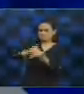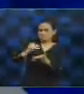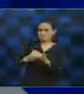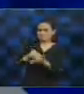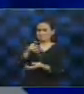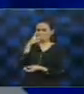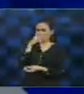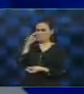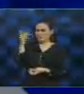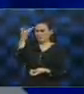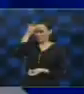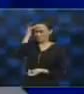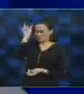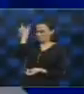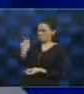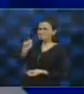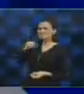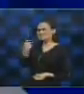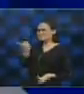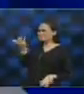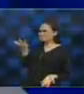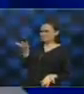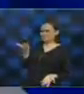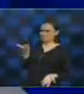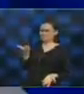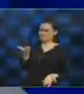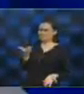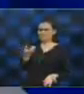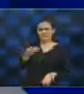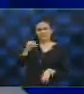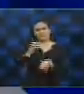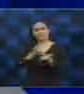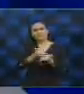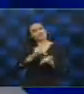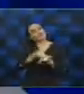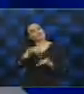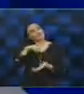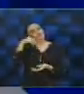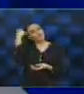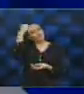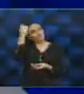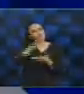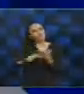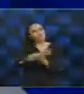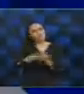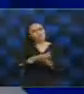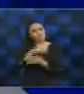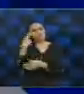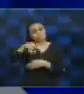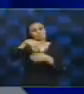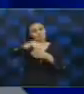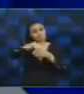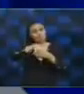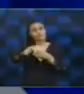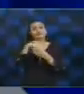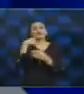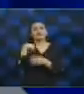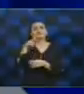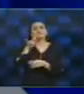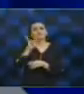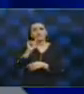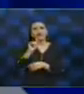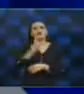pacote. E, na verdade, tem uma vida curta e nem inexperiente na política. E eu procuro simplesmente responder